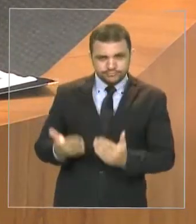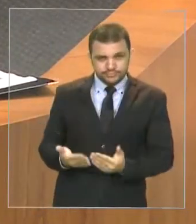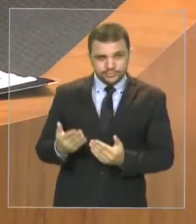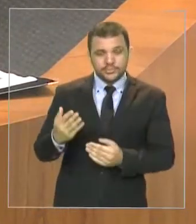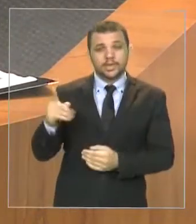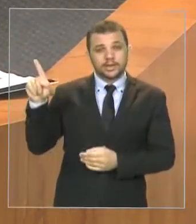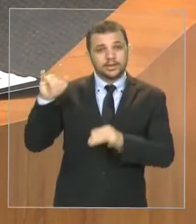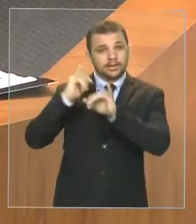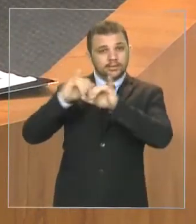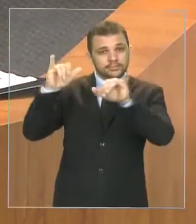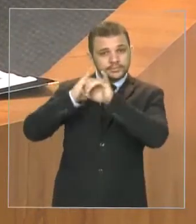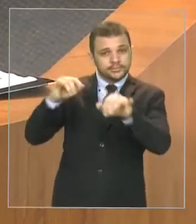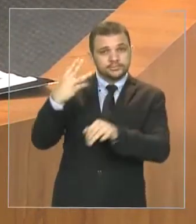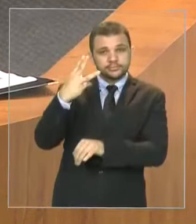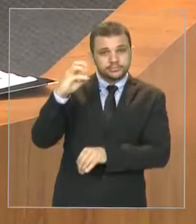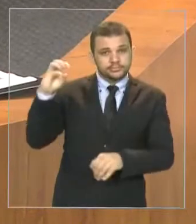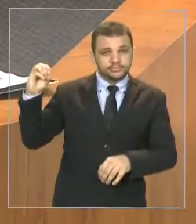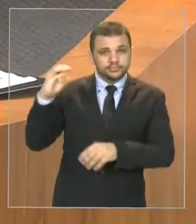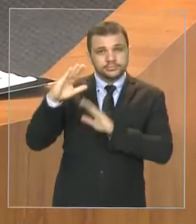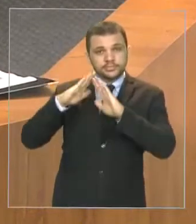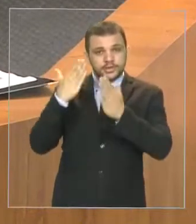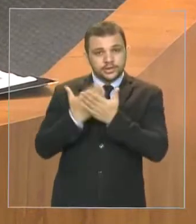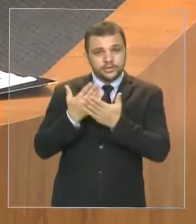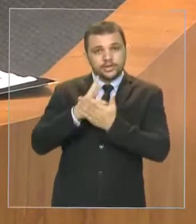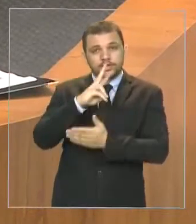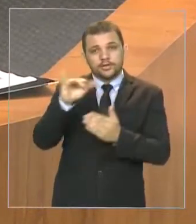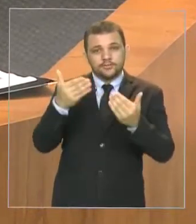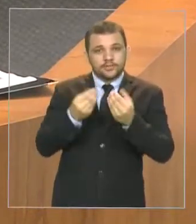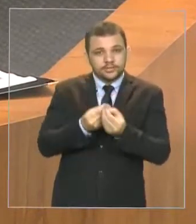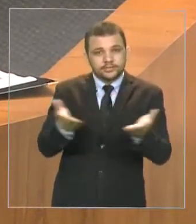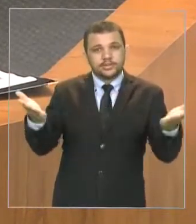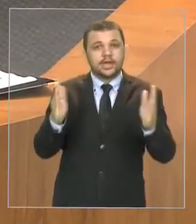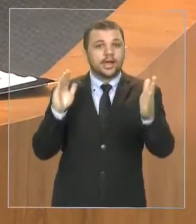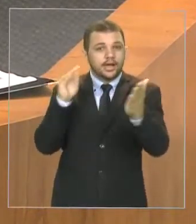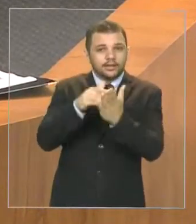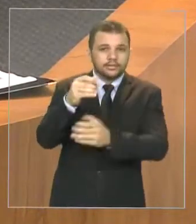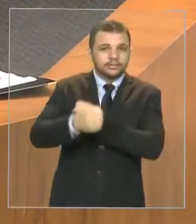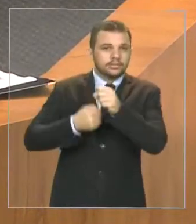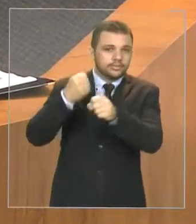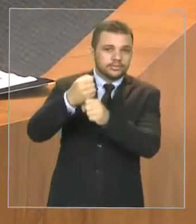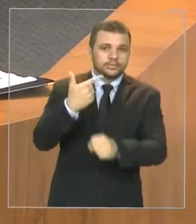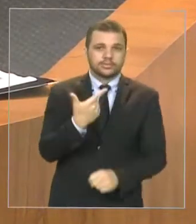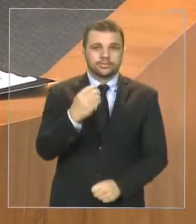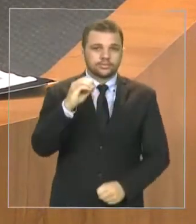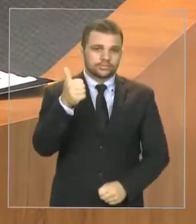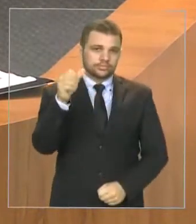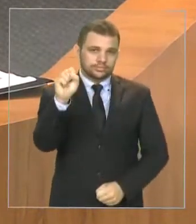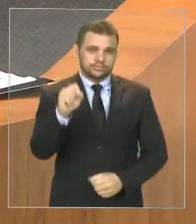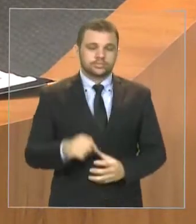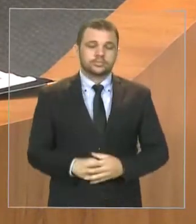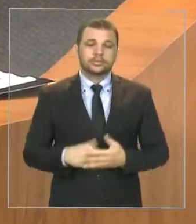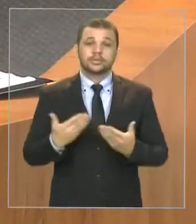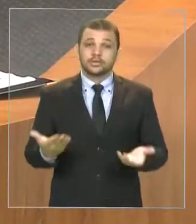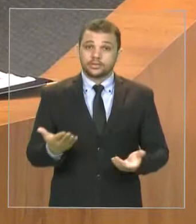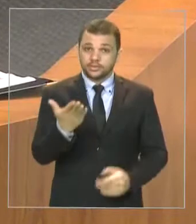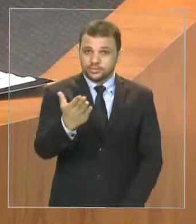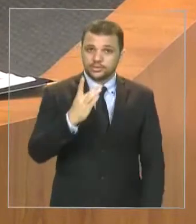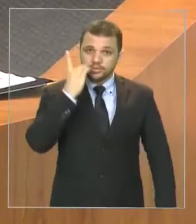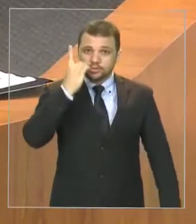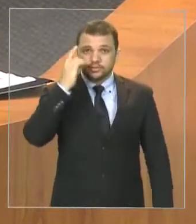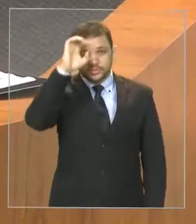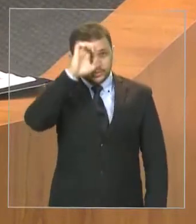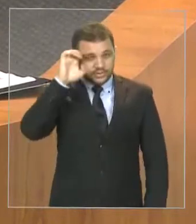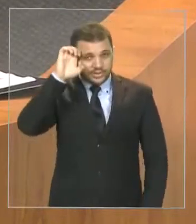que estão anunciadas e serão entregues até 2018. Então, o deputado Eduardo Braide tem muito argumento